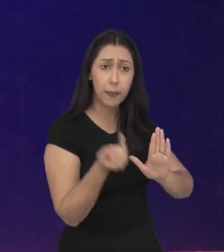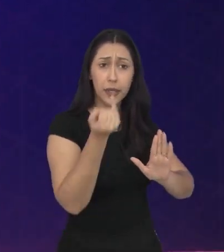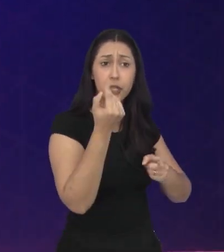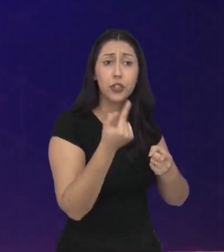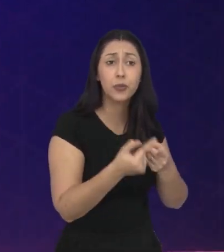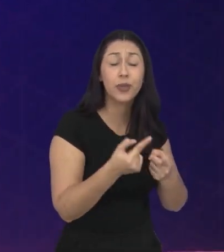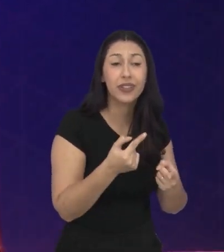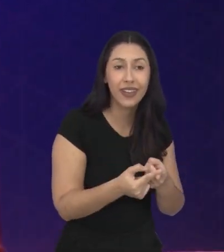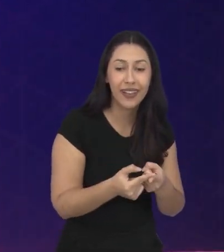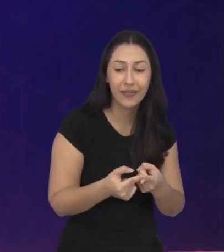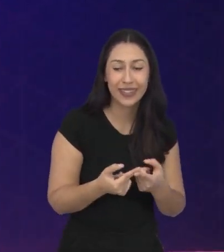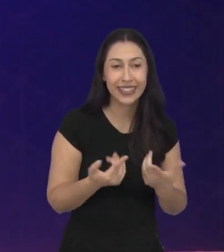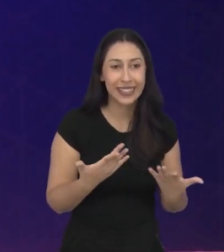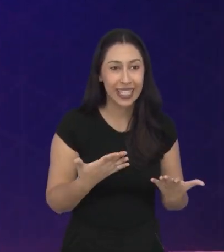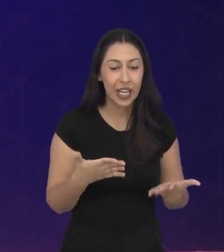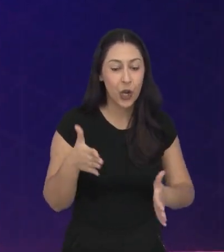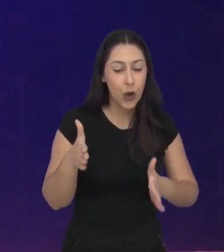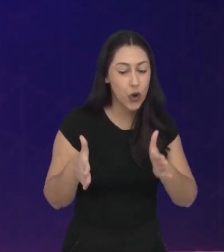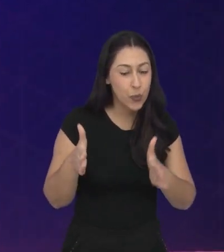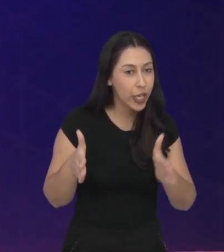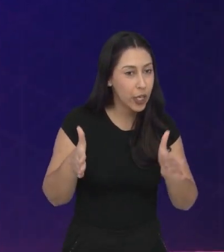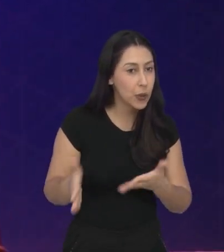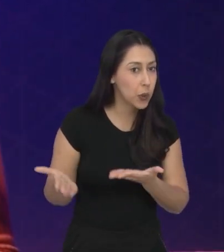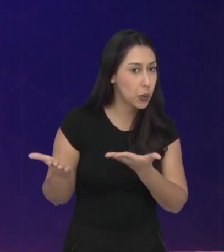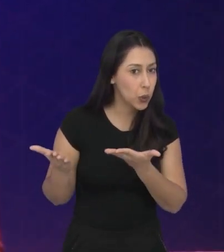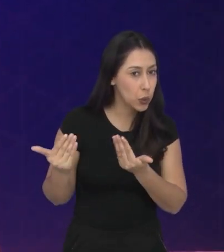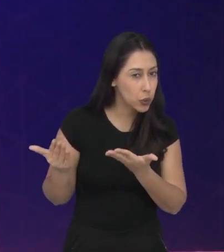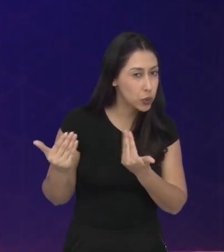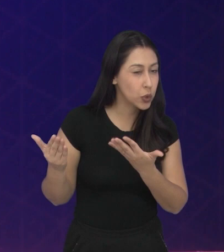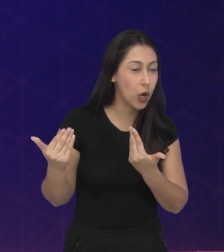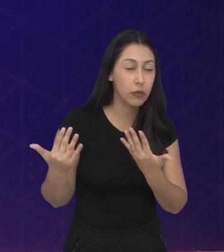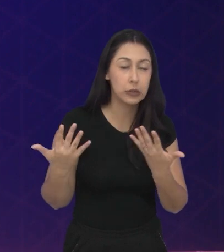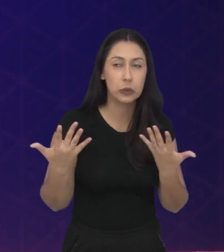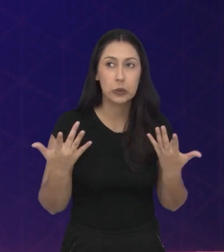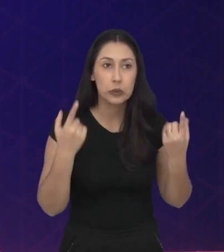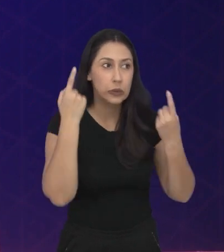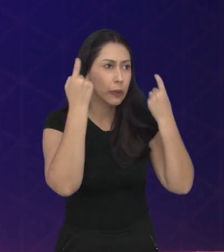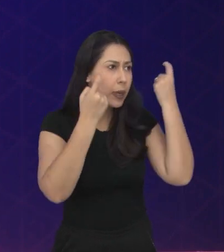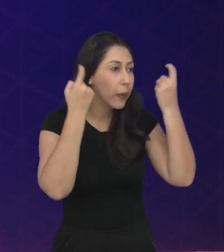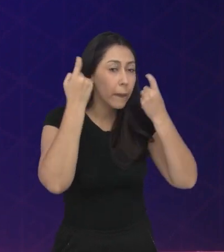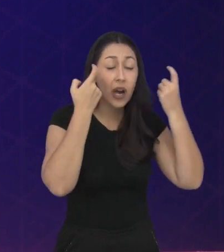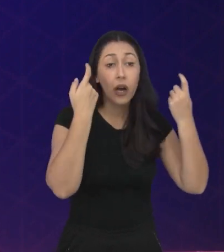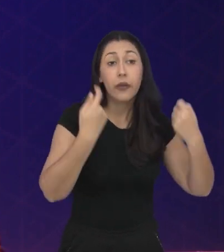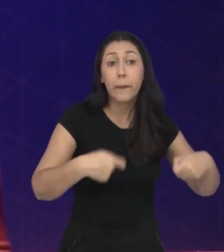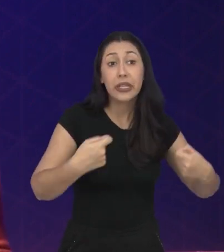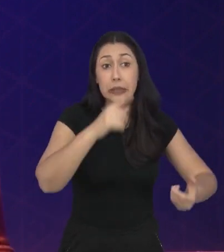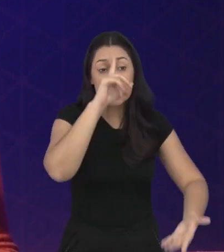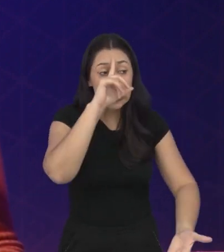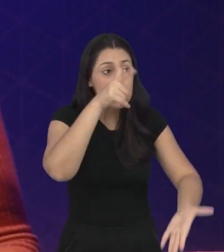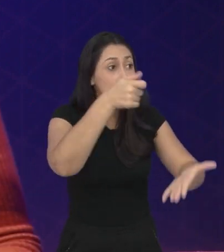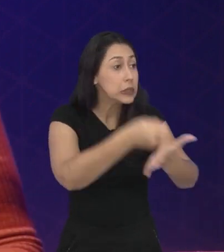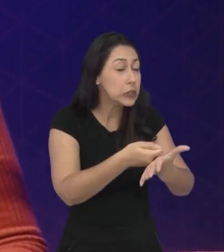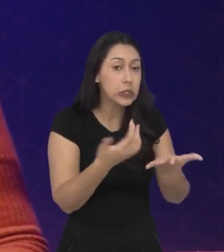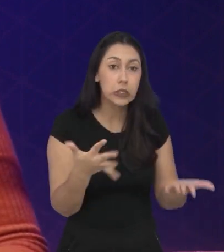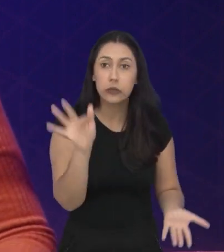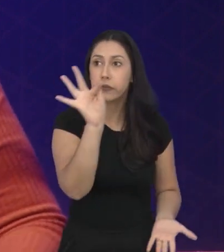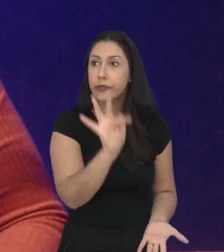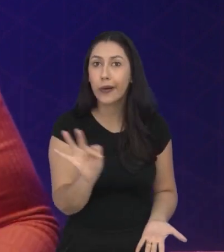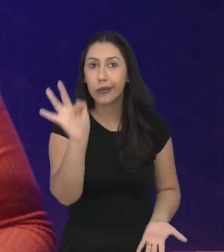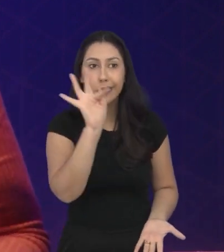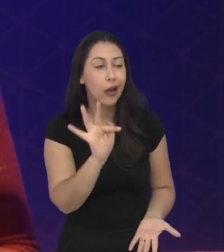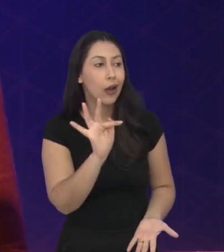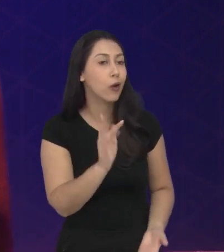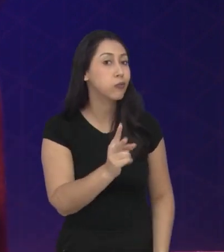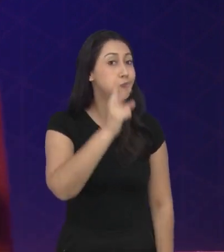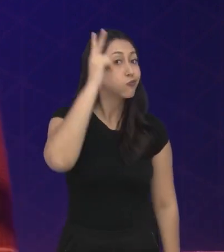da orientação em uma fase, né, em que os jovens, eles estão tão assim, precisando, né, numa fase em